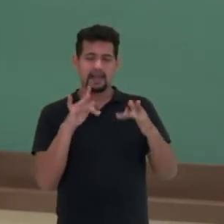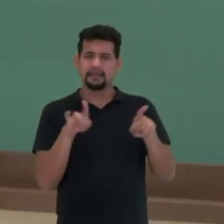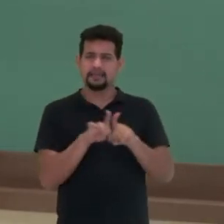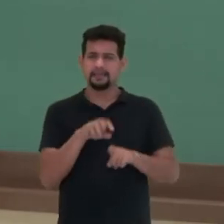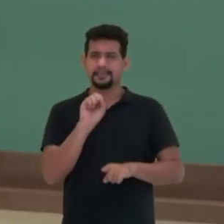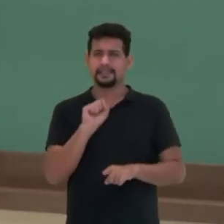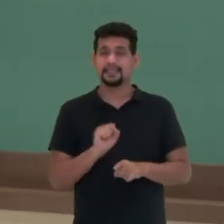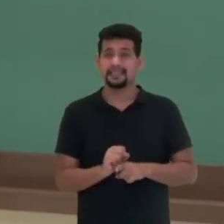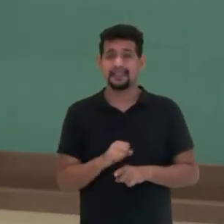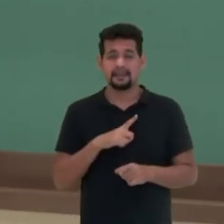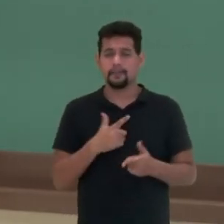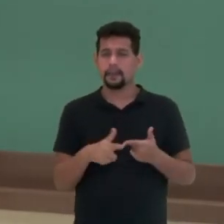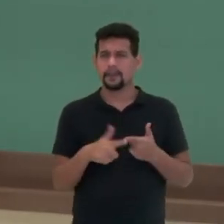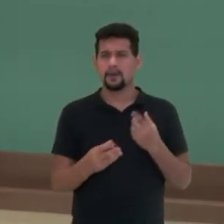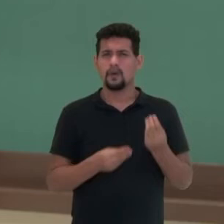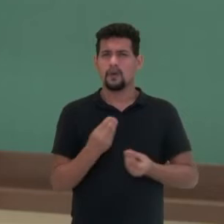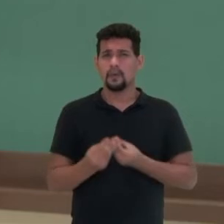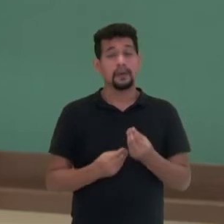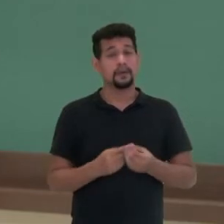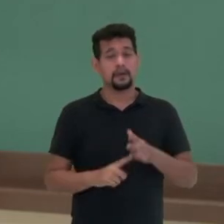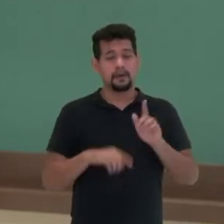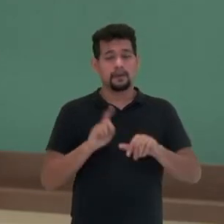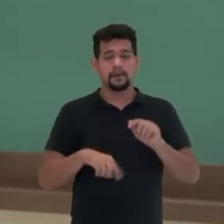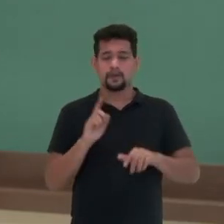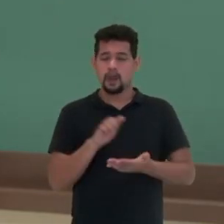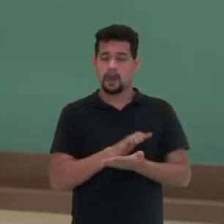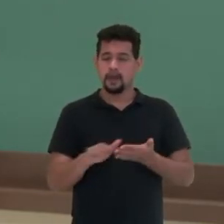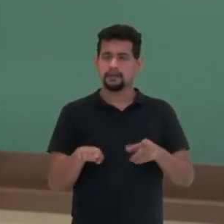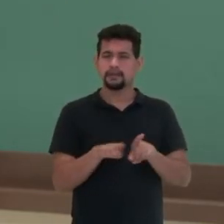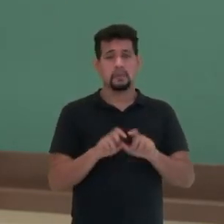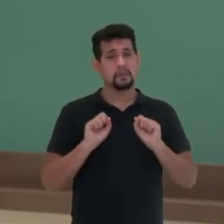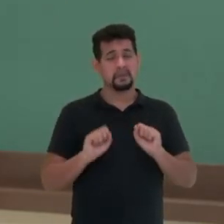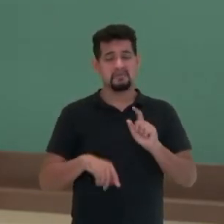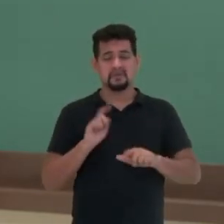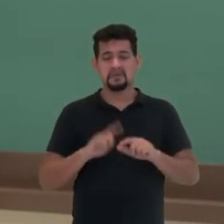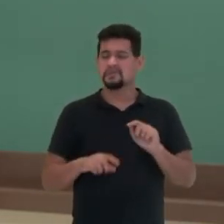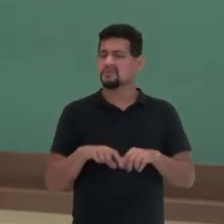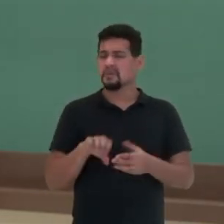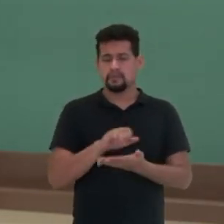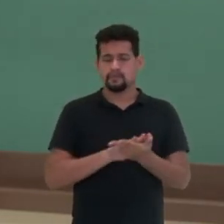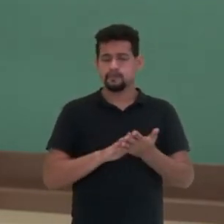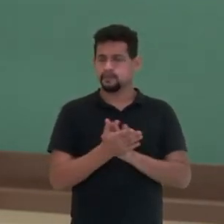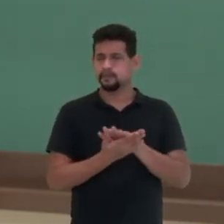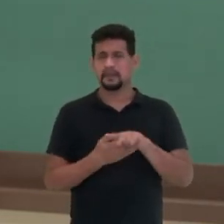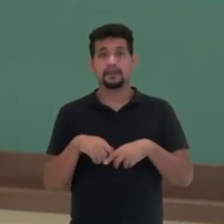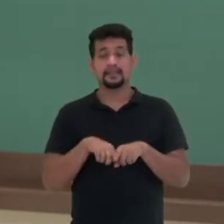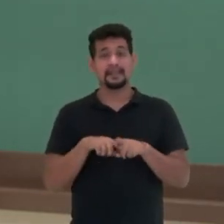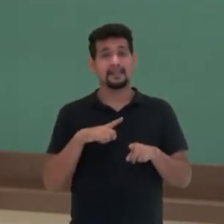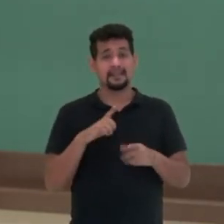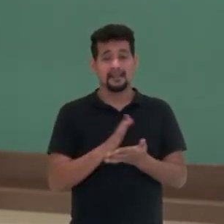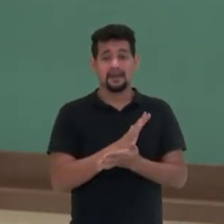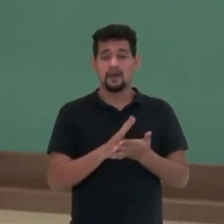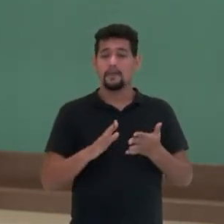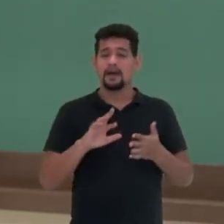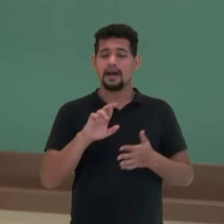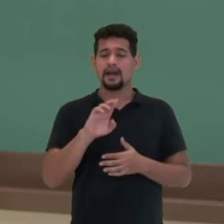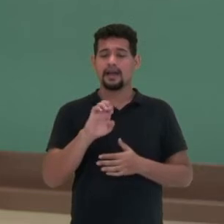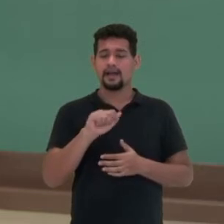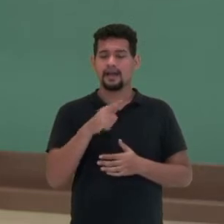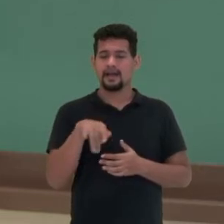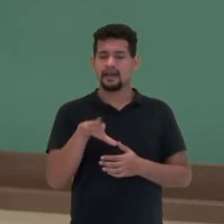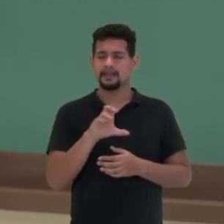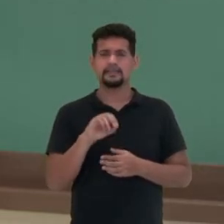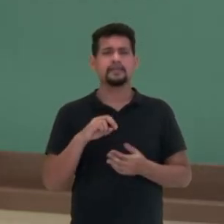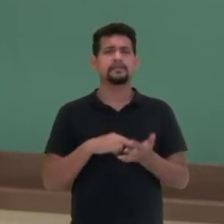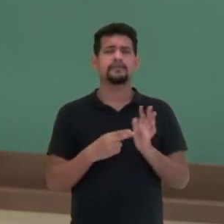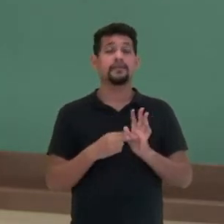e ele deu alguma reação. Pode ser produto de limpeza, pode ser produtos de higiene, então se ele dá essa reação, é uma dermatite